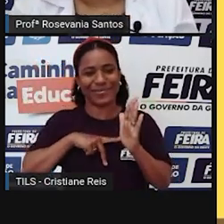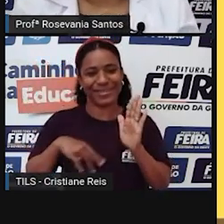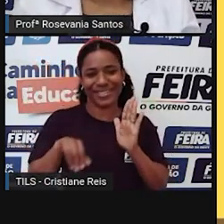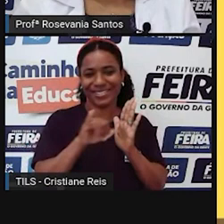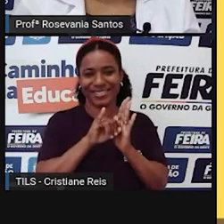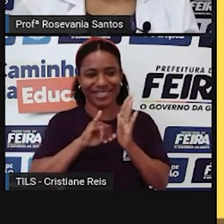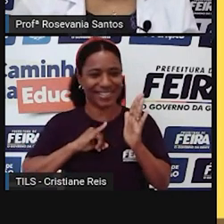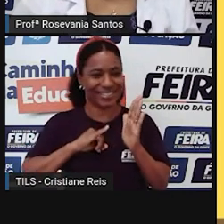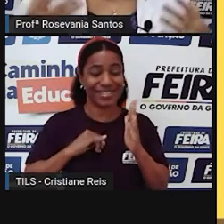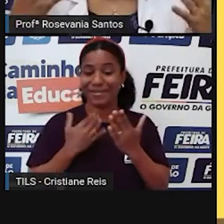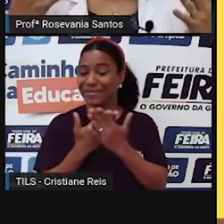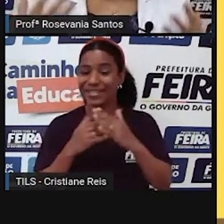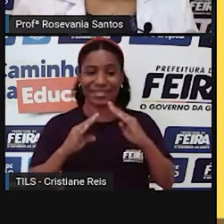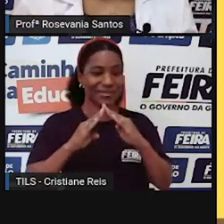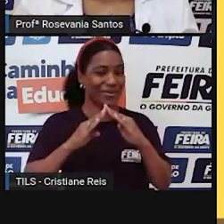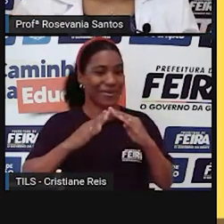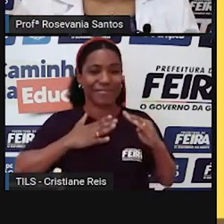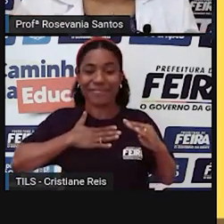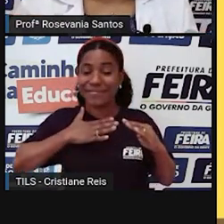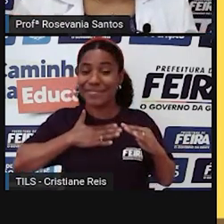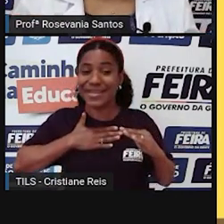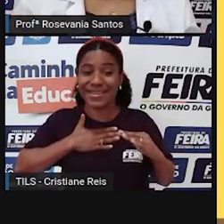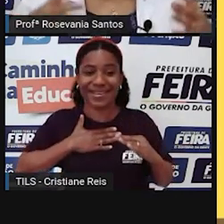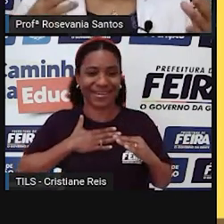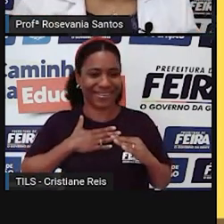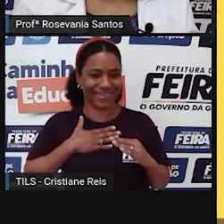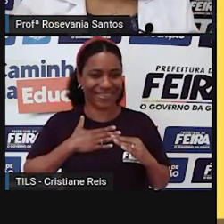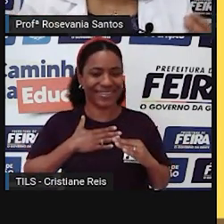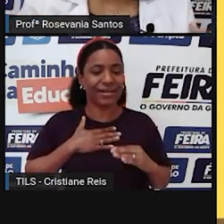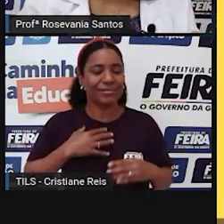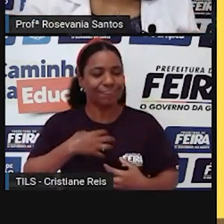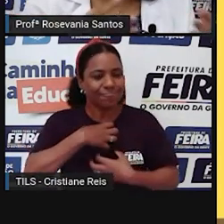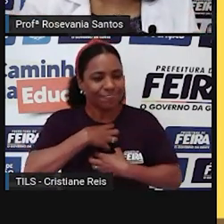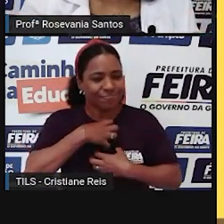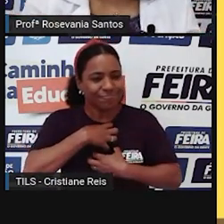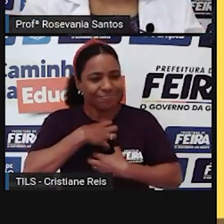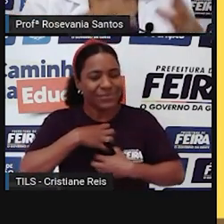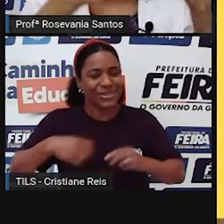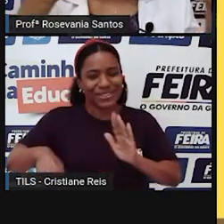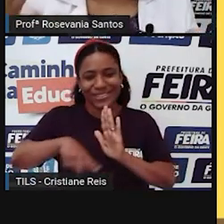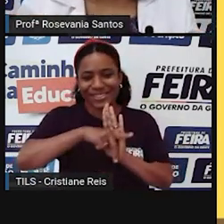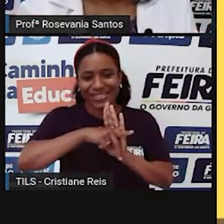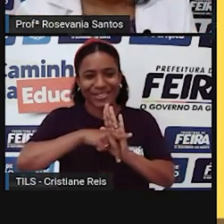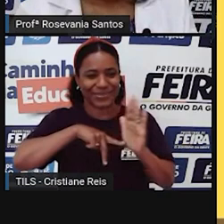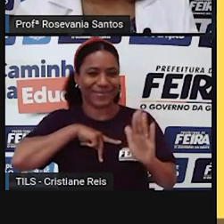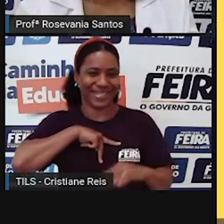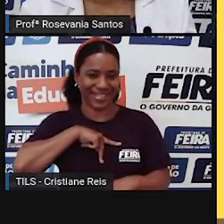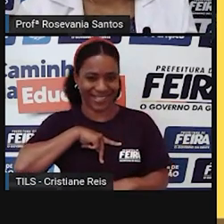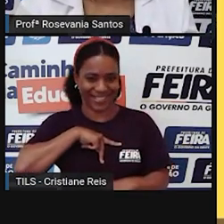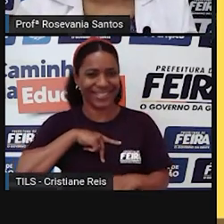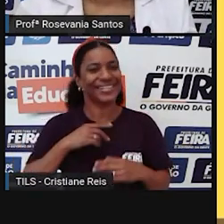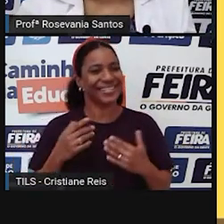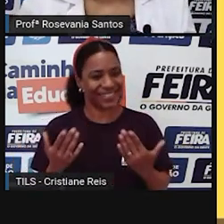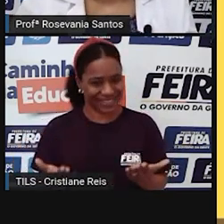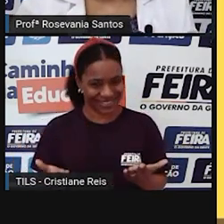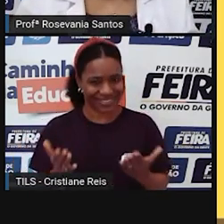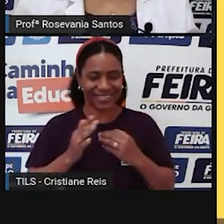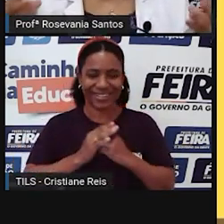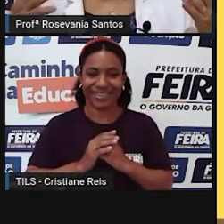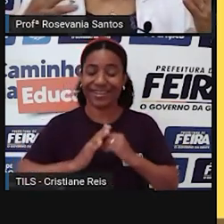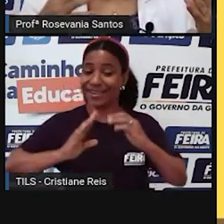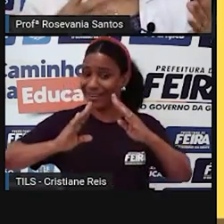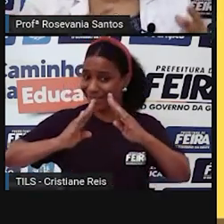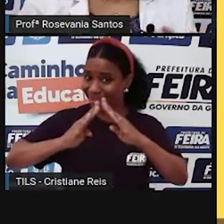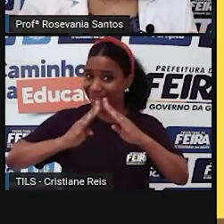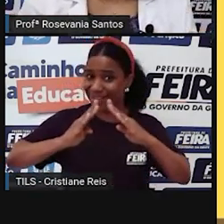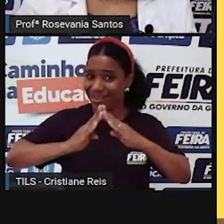minha igreja. E aí o que acontece? Mesmo dentro da casa, que já é o lugar, o seu lugar no mundo,